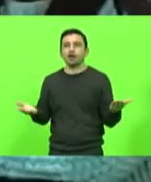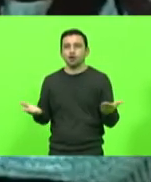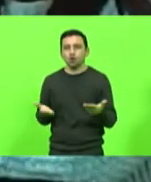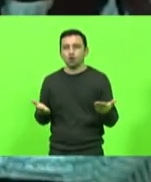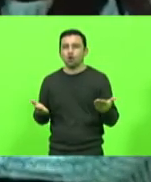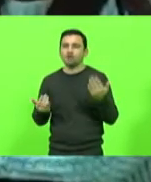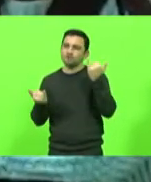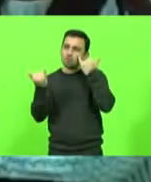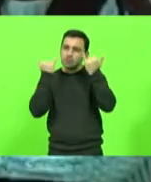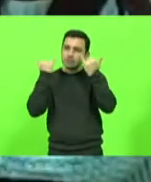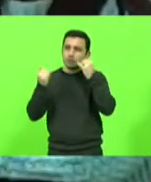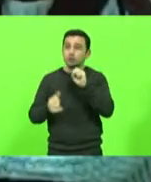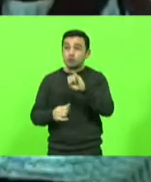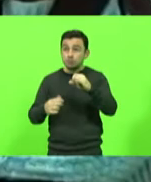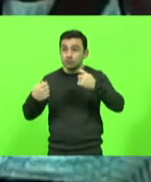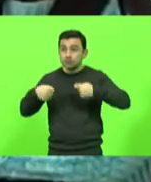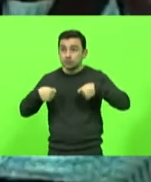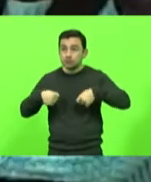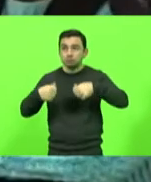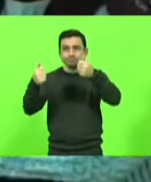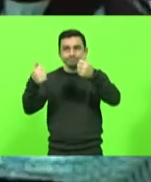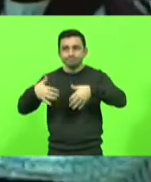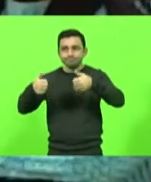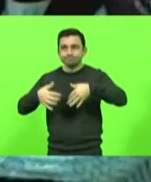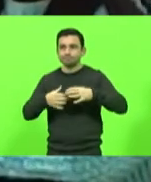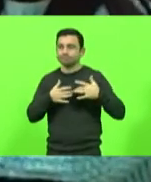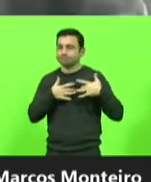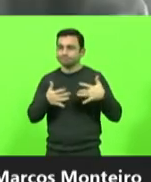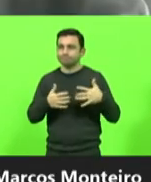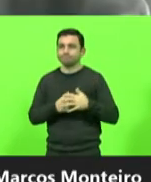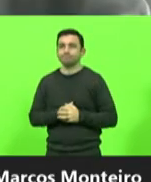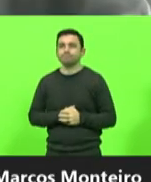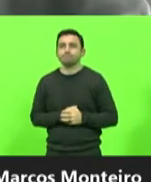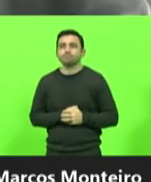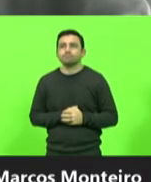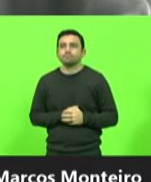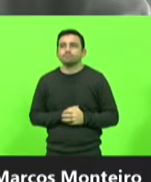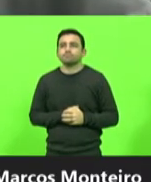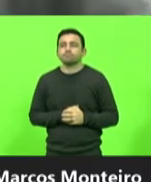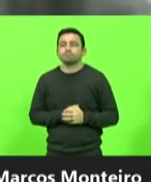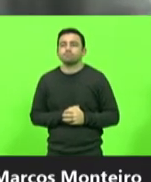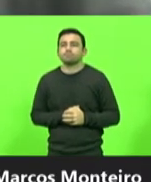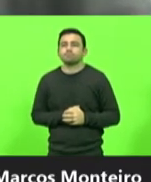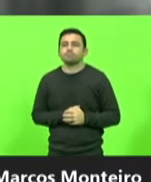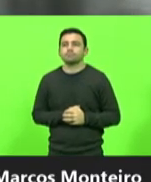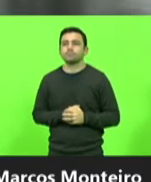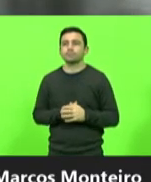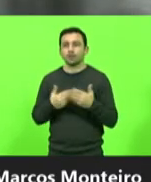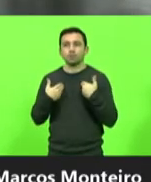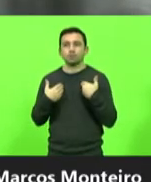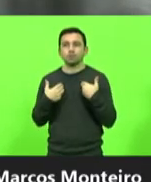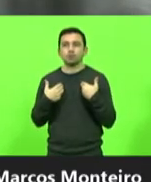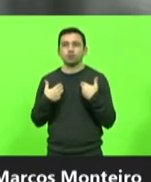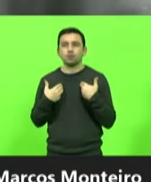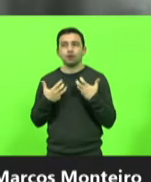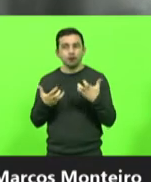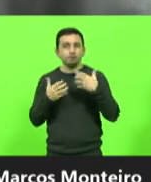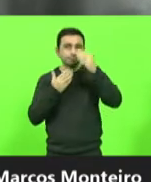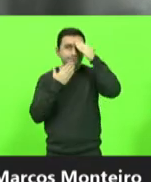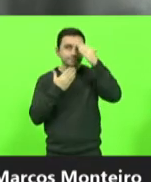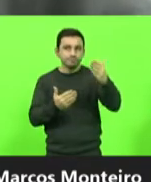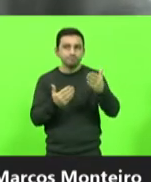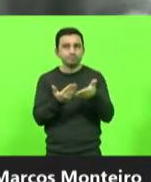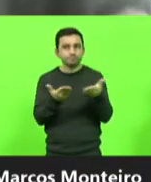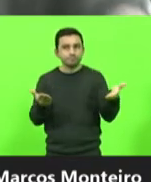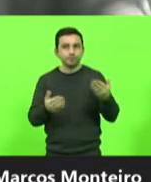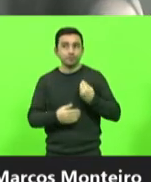que são necessárias. À disposição aí, senhor deputado. Obrigado. Sim, então, eu quero, já agradecendo a presença